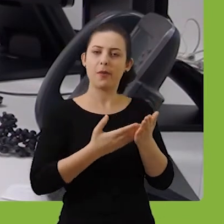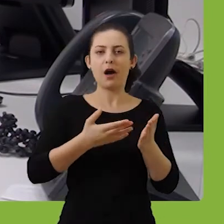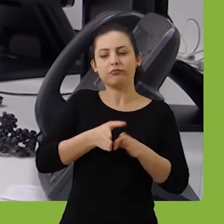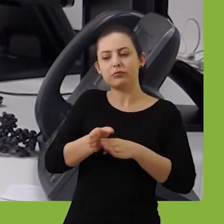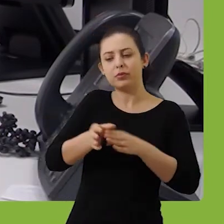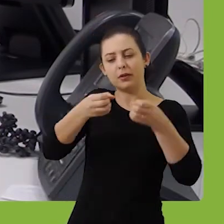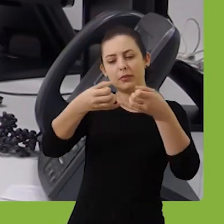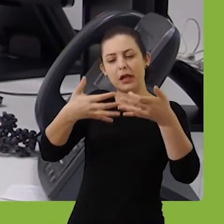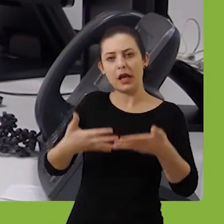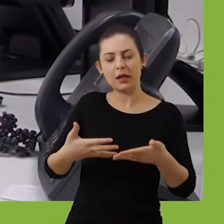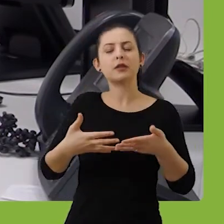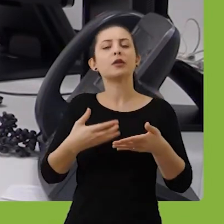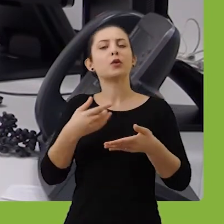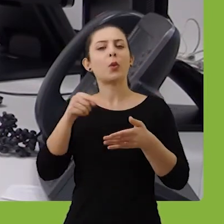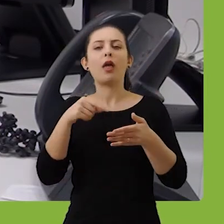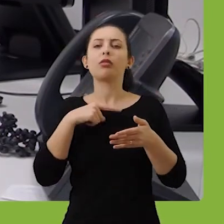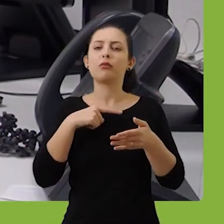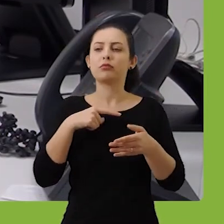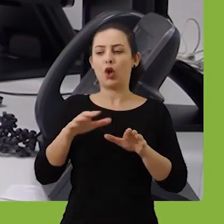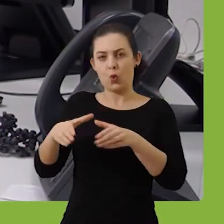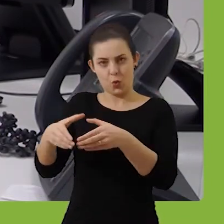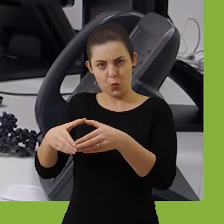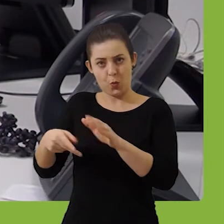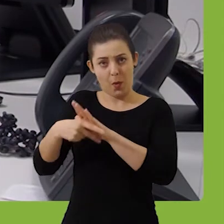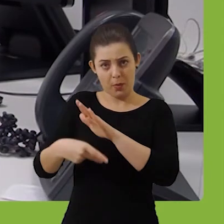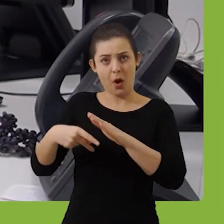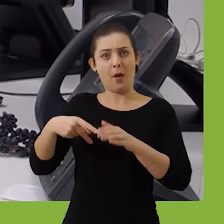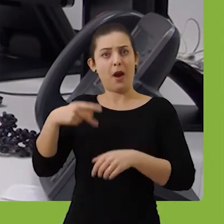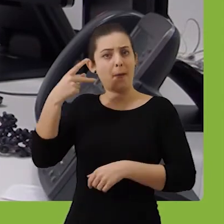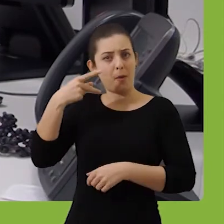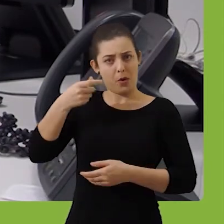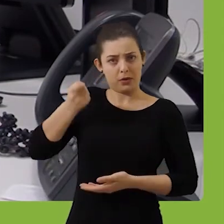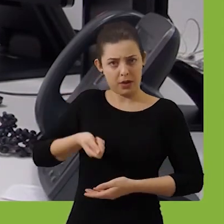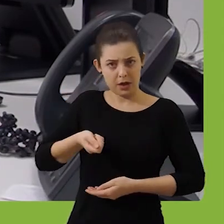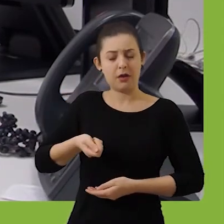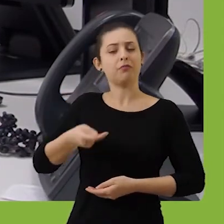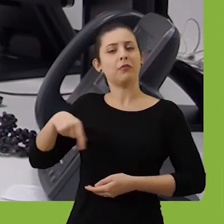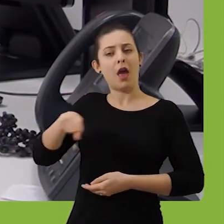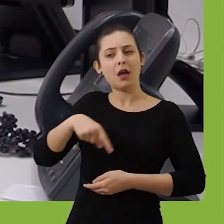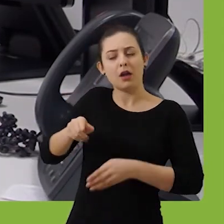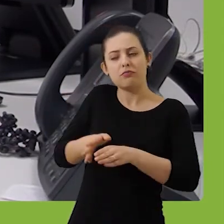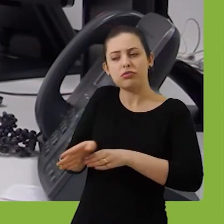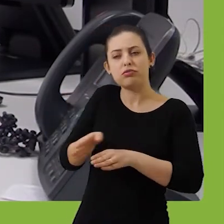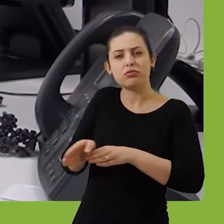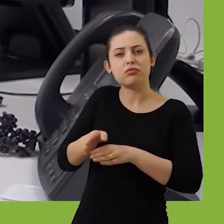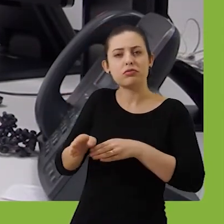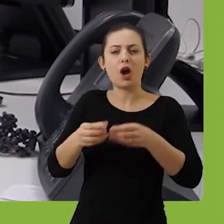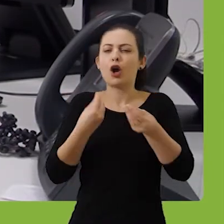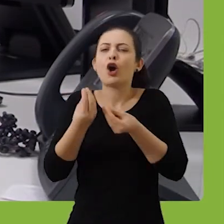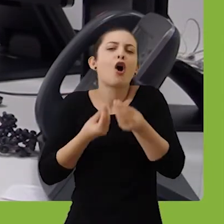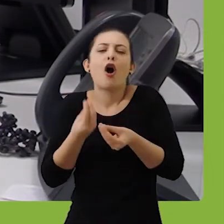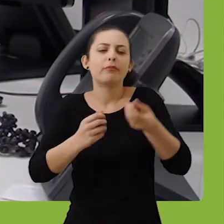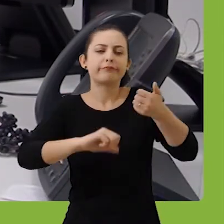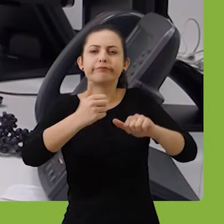municipais, pelo qual tanto as equipes das nossas promotorias foram orientadas a respeito